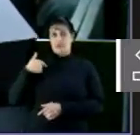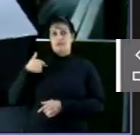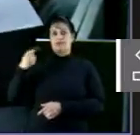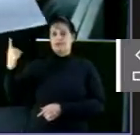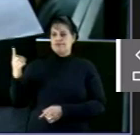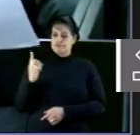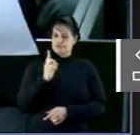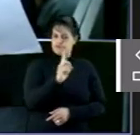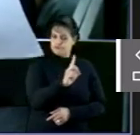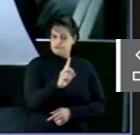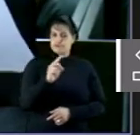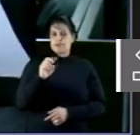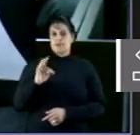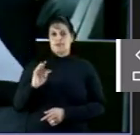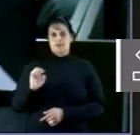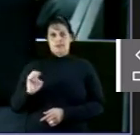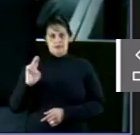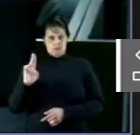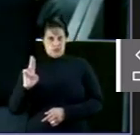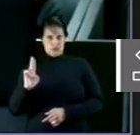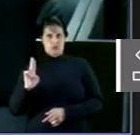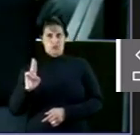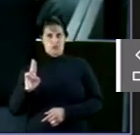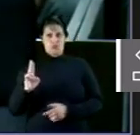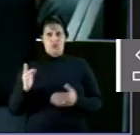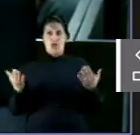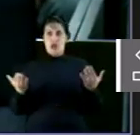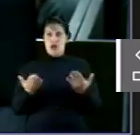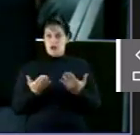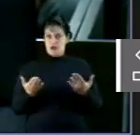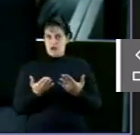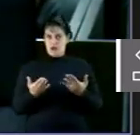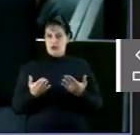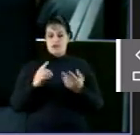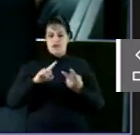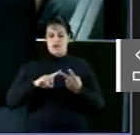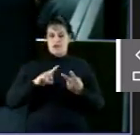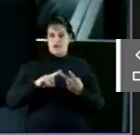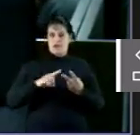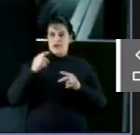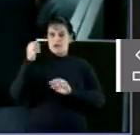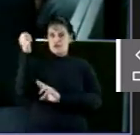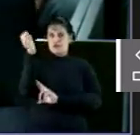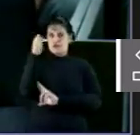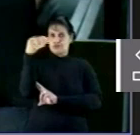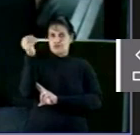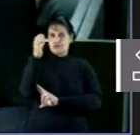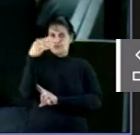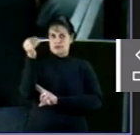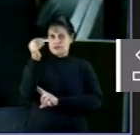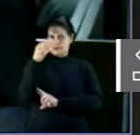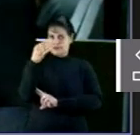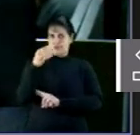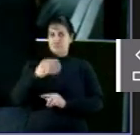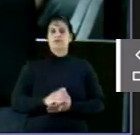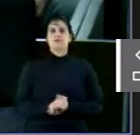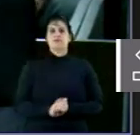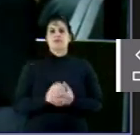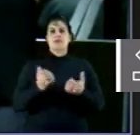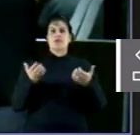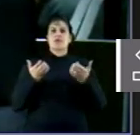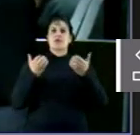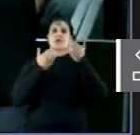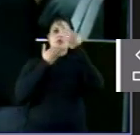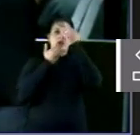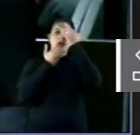que ocupam no tribunal de contas da união e agora como embaixador do Brasil em Portugal e eu quero agradecer a